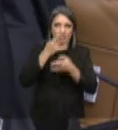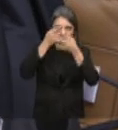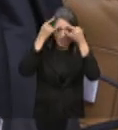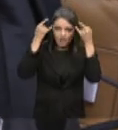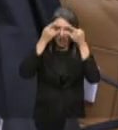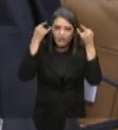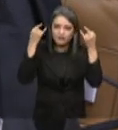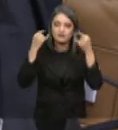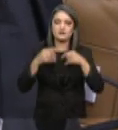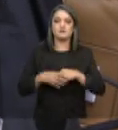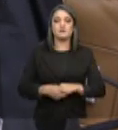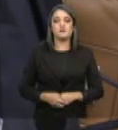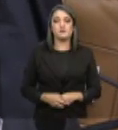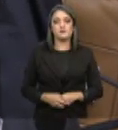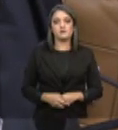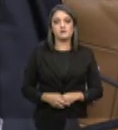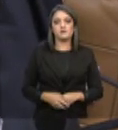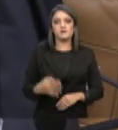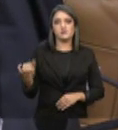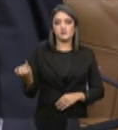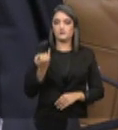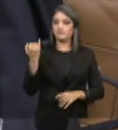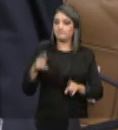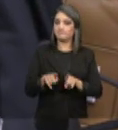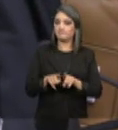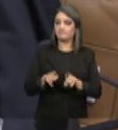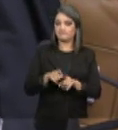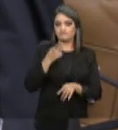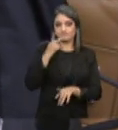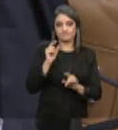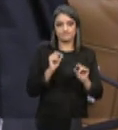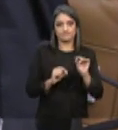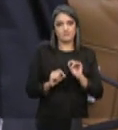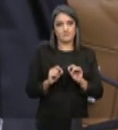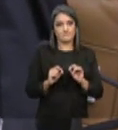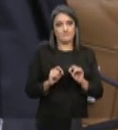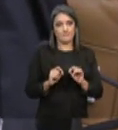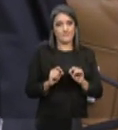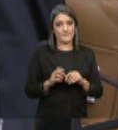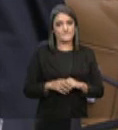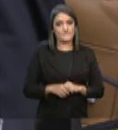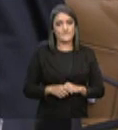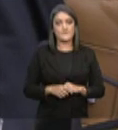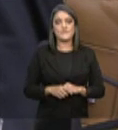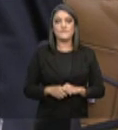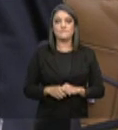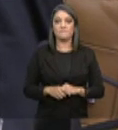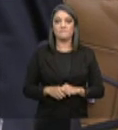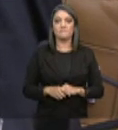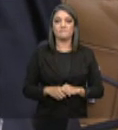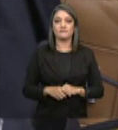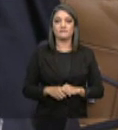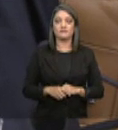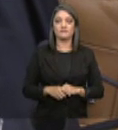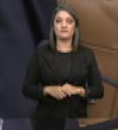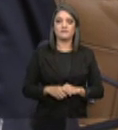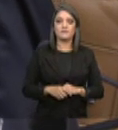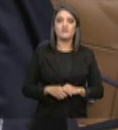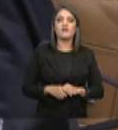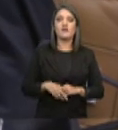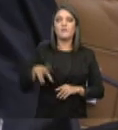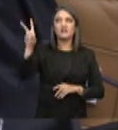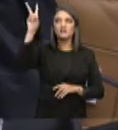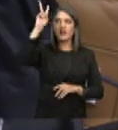é sempre imprescindível portanto reiterar cada vez mais essas luzes para